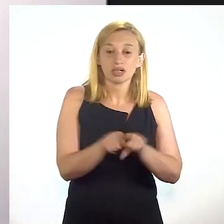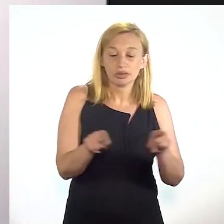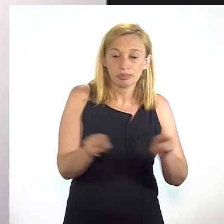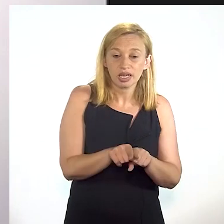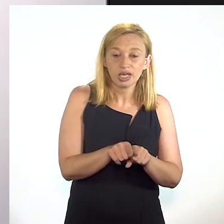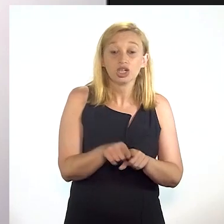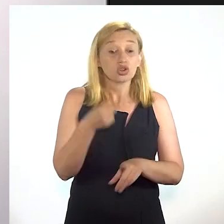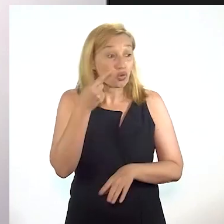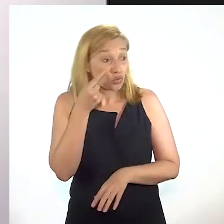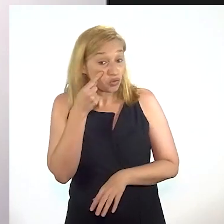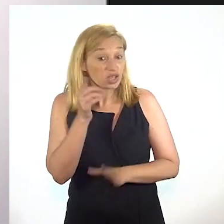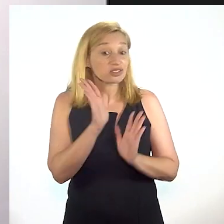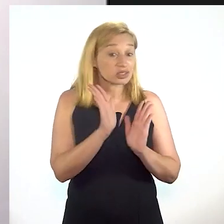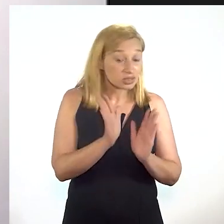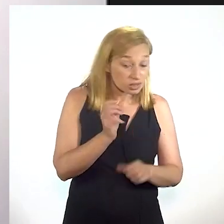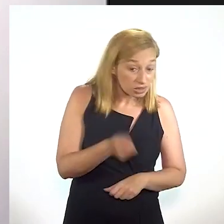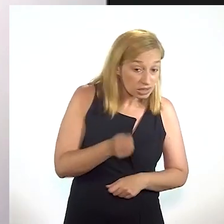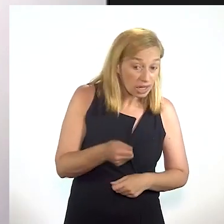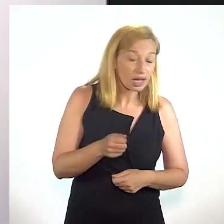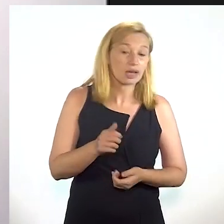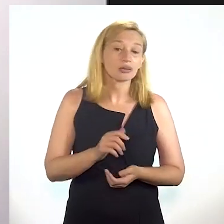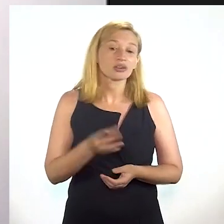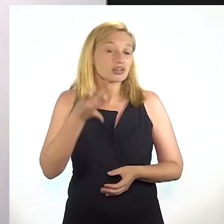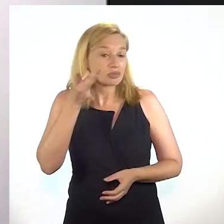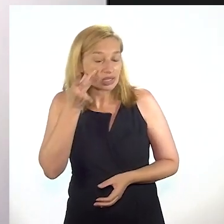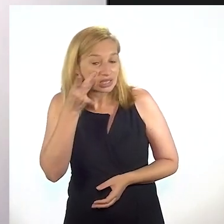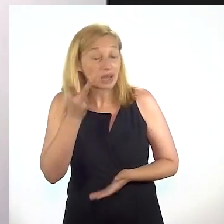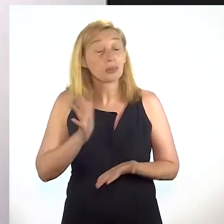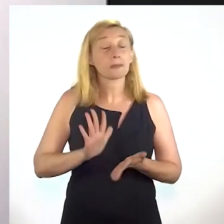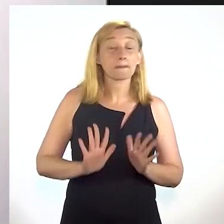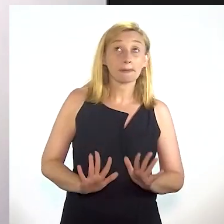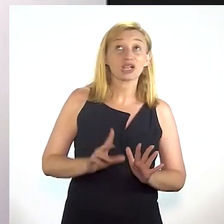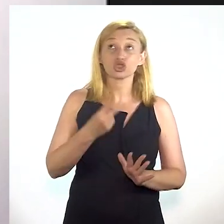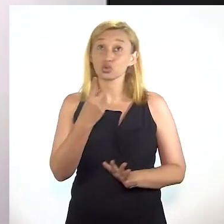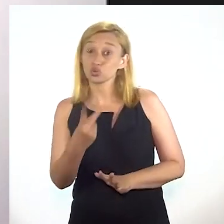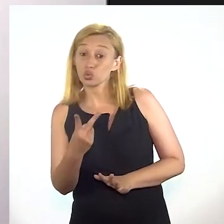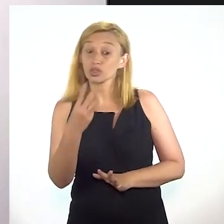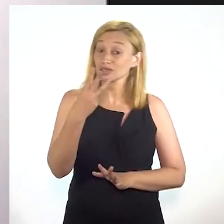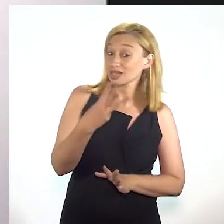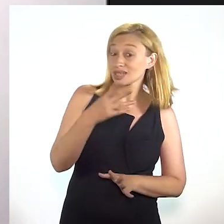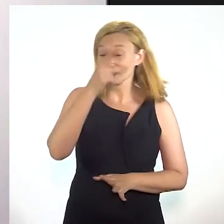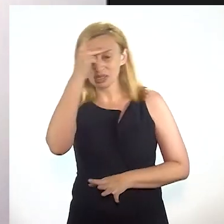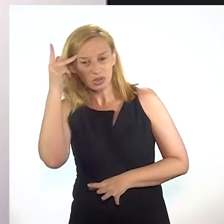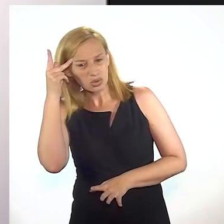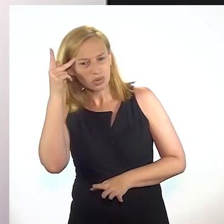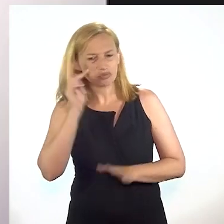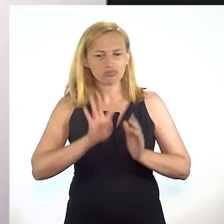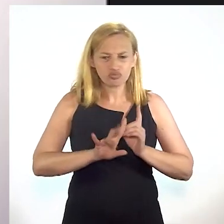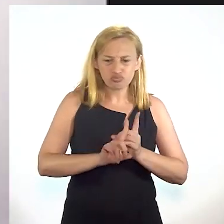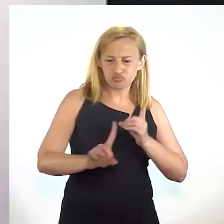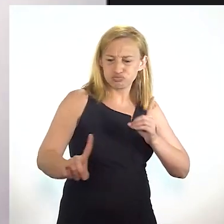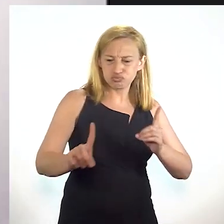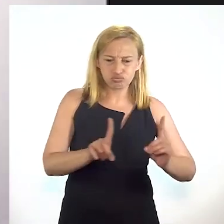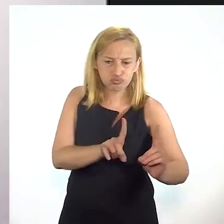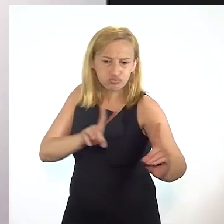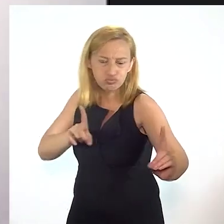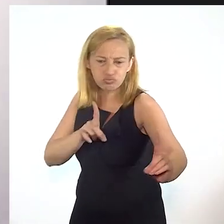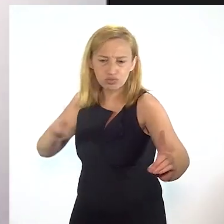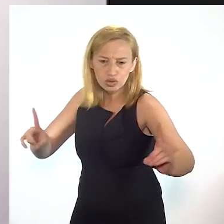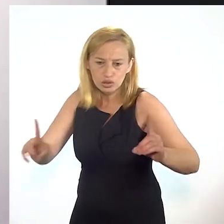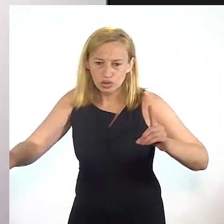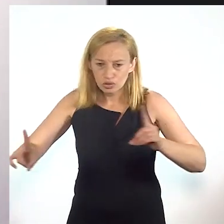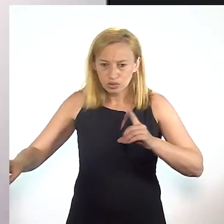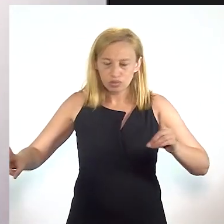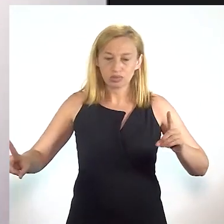tentar chegar nas meninas também. Estou vendo se dá para fazer algo presencial, mas assim, com 2 ou 3